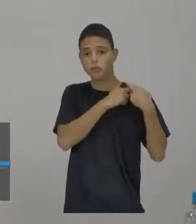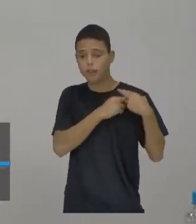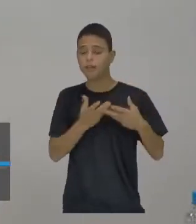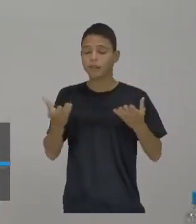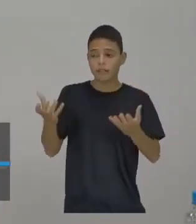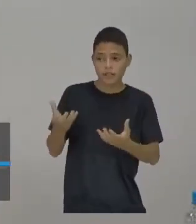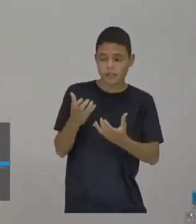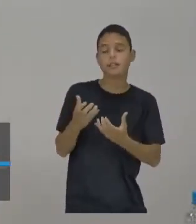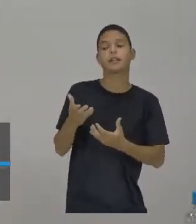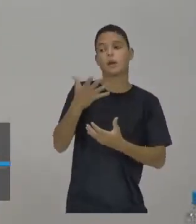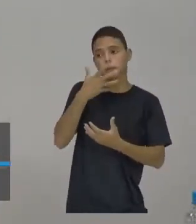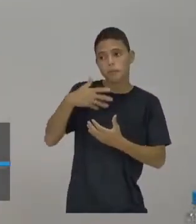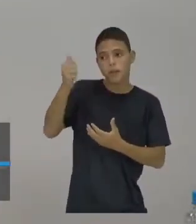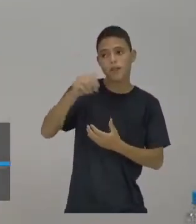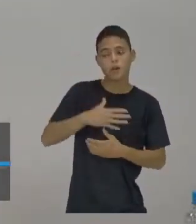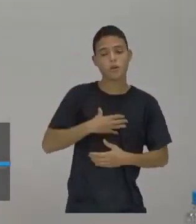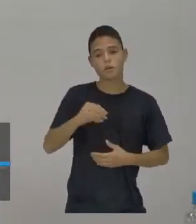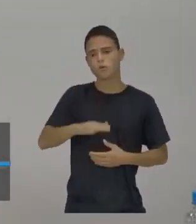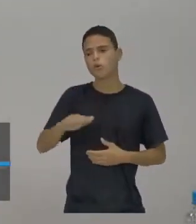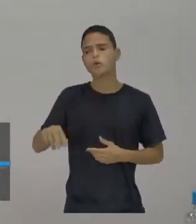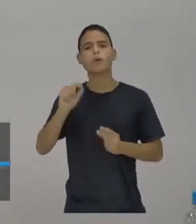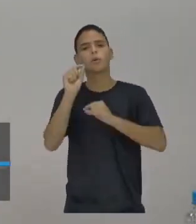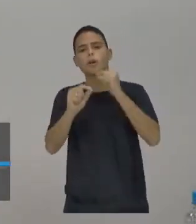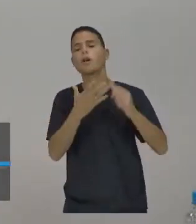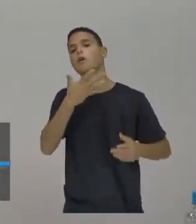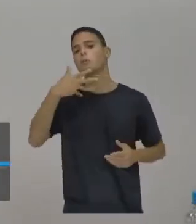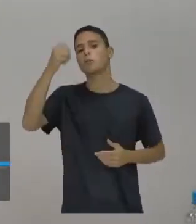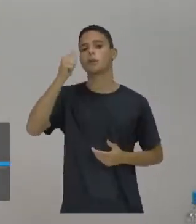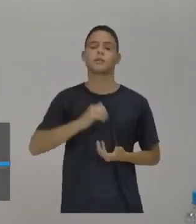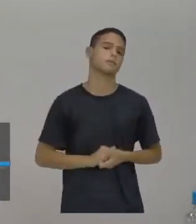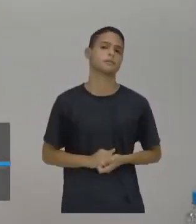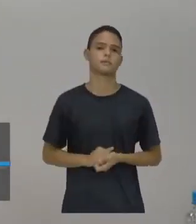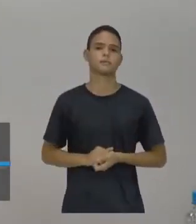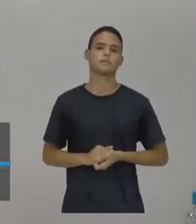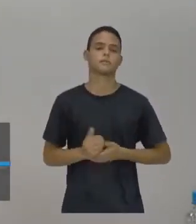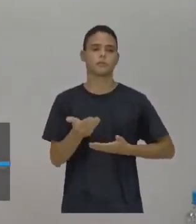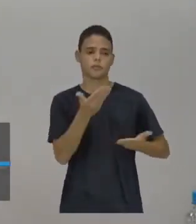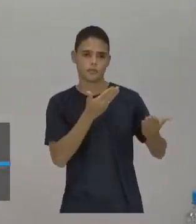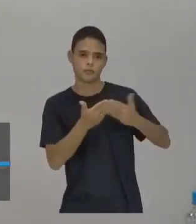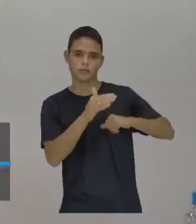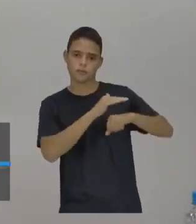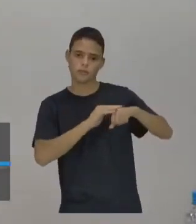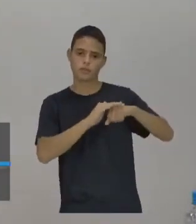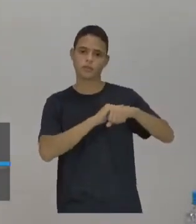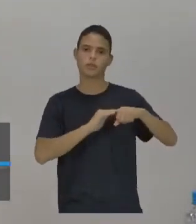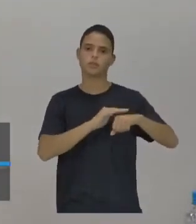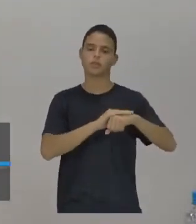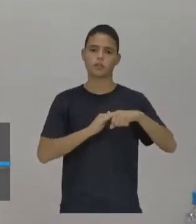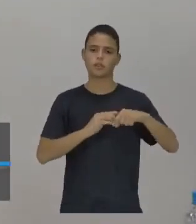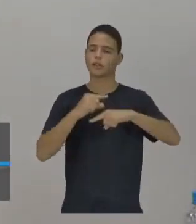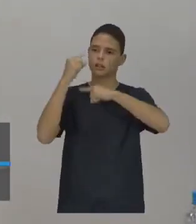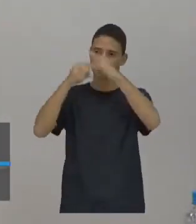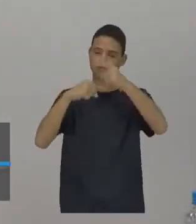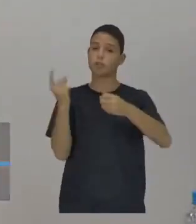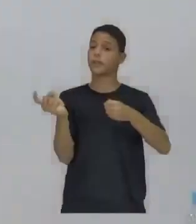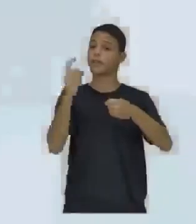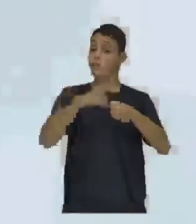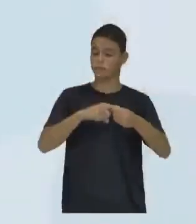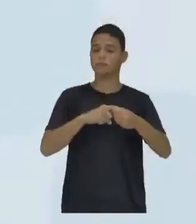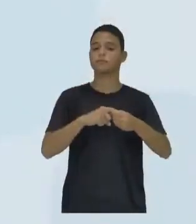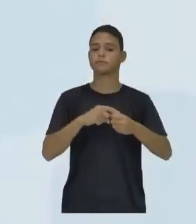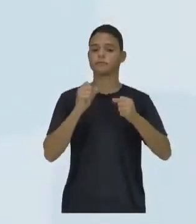o melhor também, mas o que é o melhor? Então foi esse debate que não se encerra aqui, voltaremos a esse assunto em outro momento. E o que fizemos